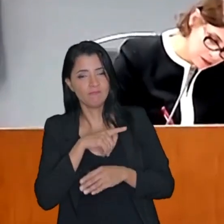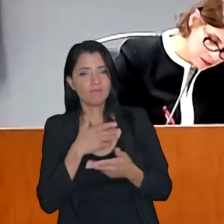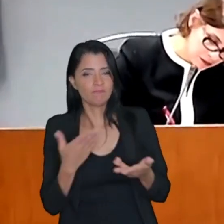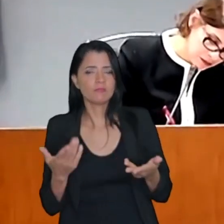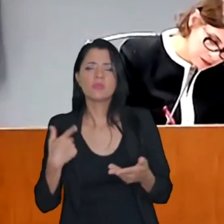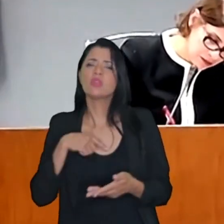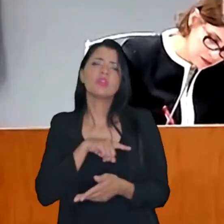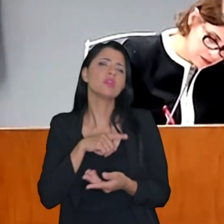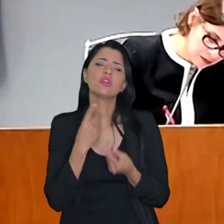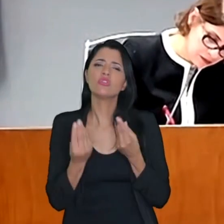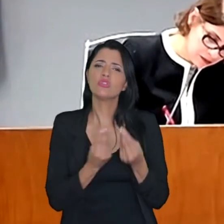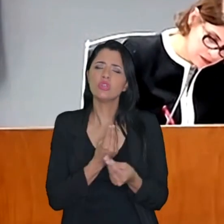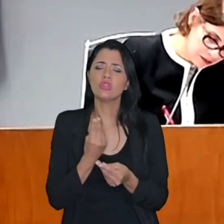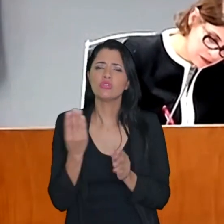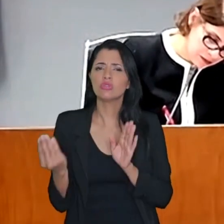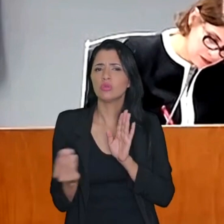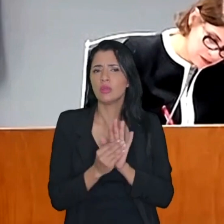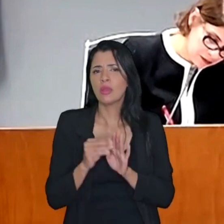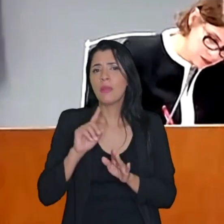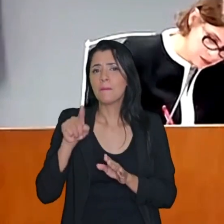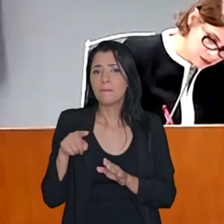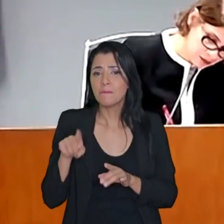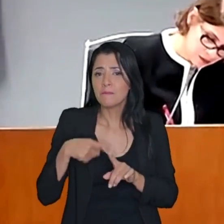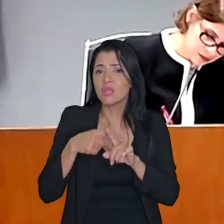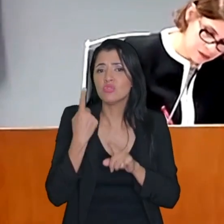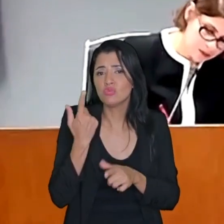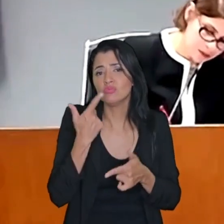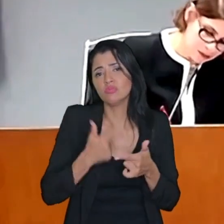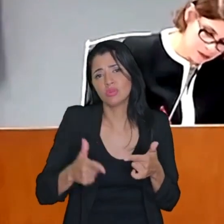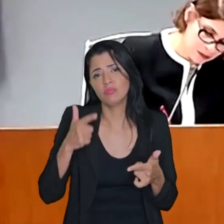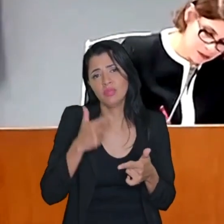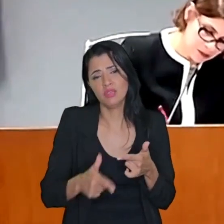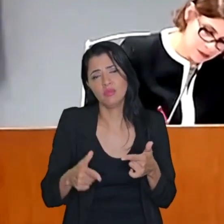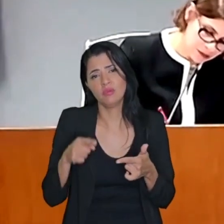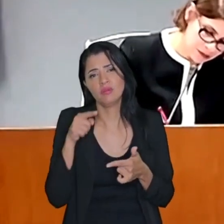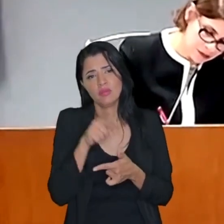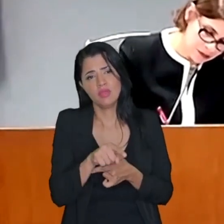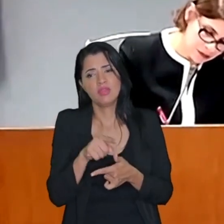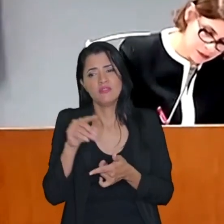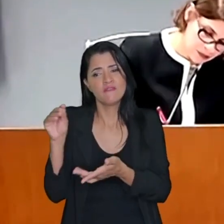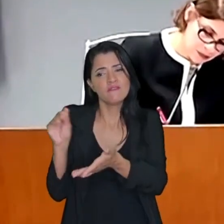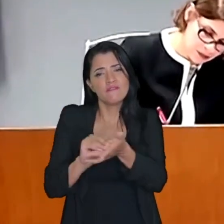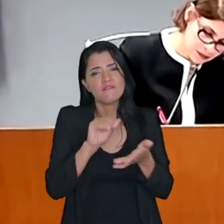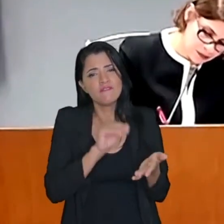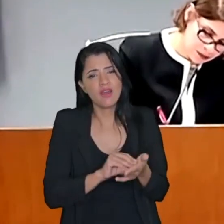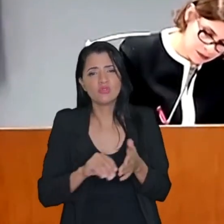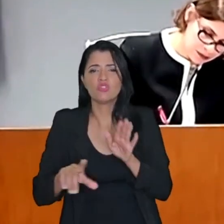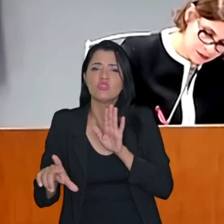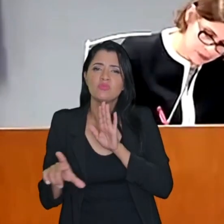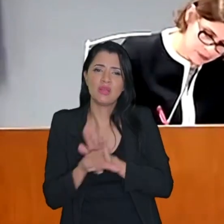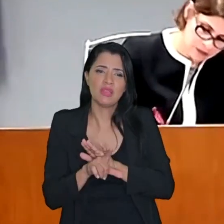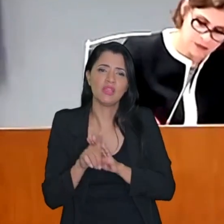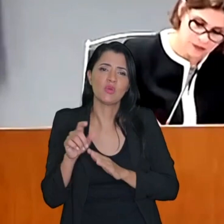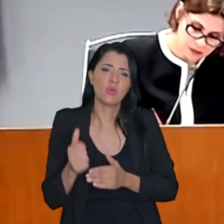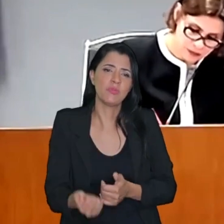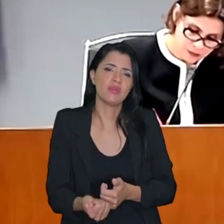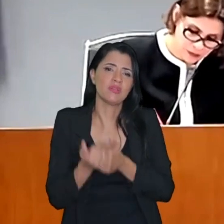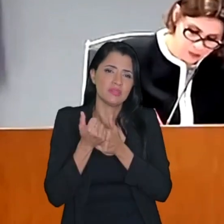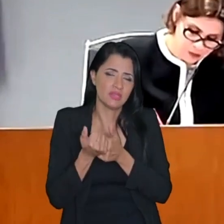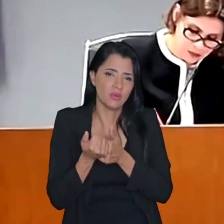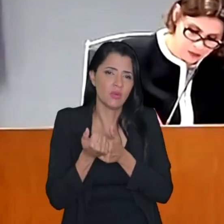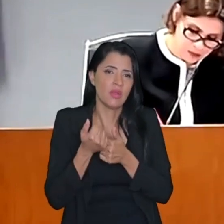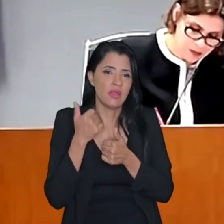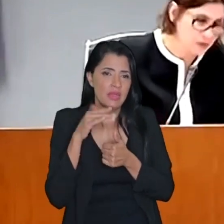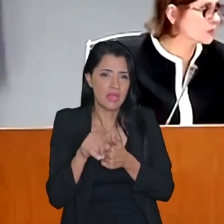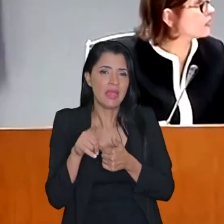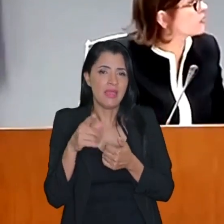gente agrega mais um problema a essa ausência de uma lei de cooperação internacional, que dá aso a